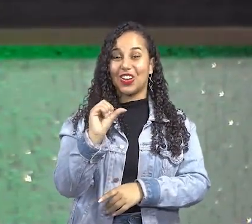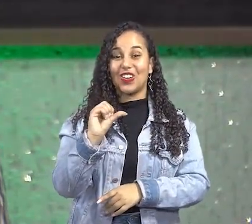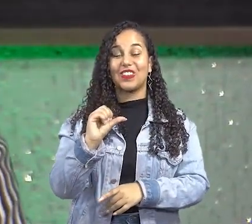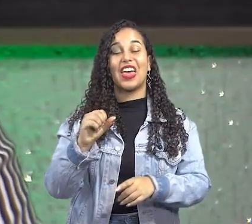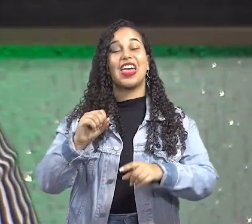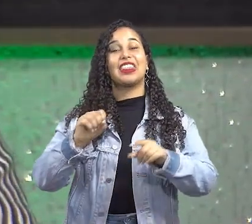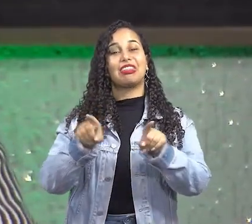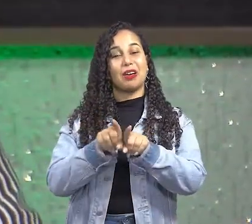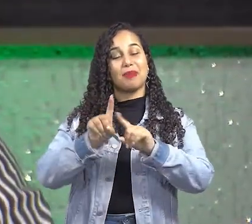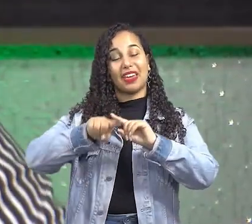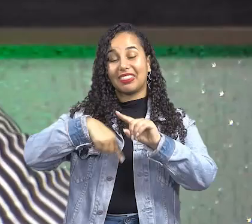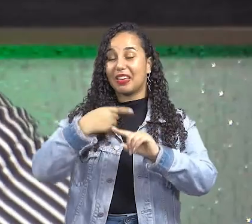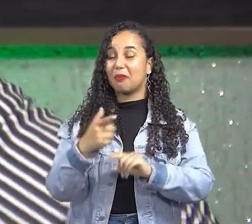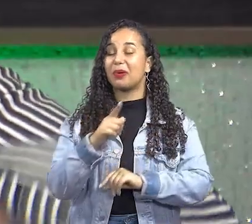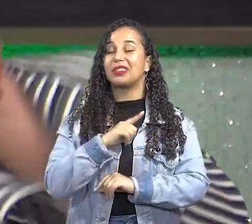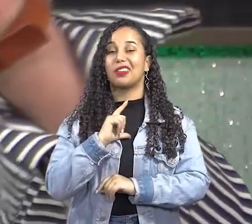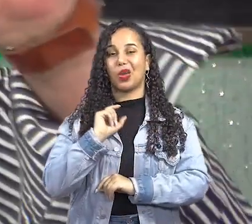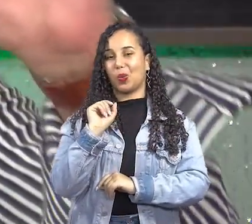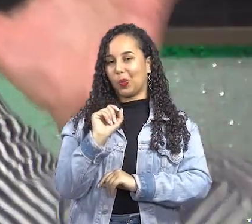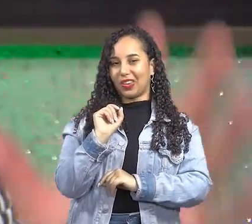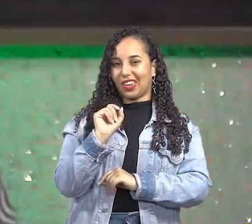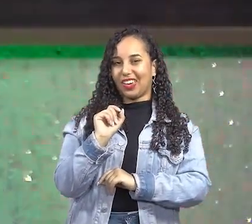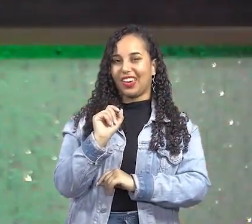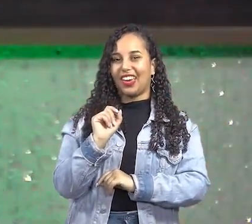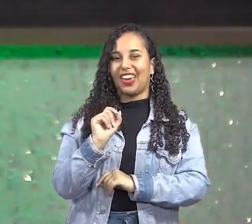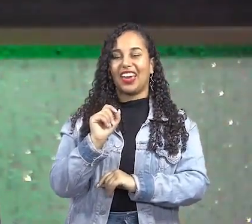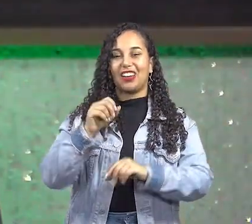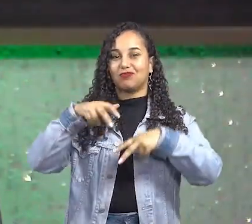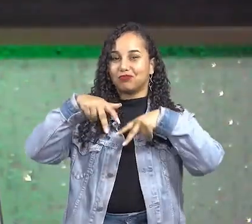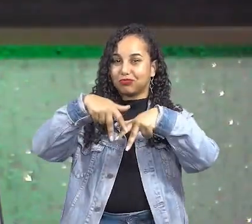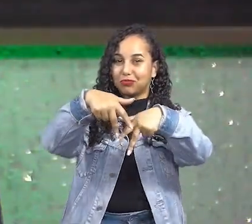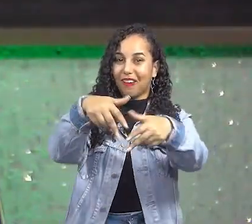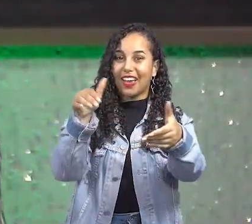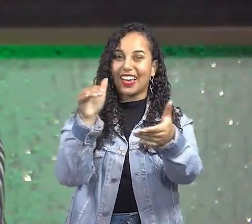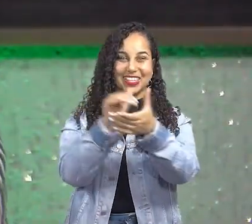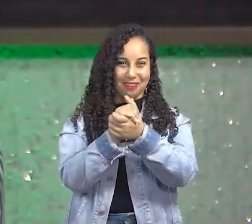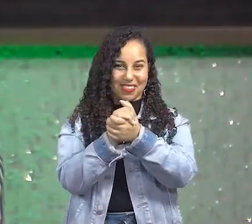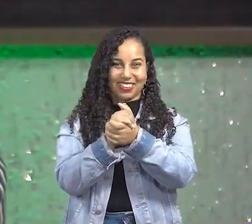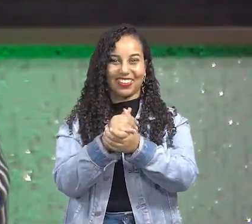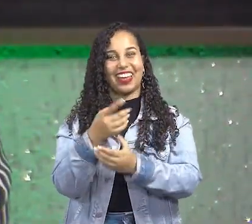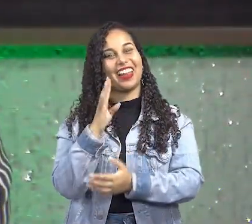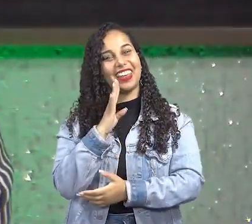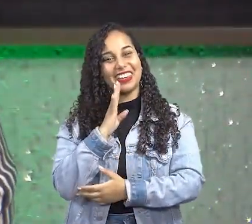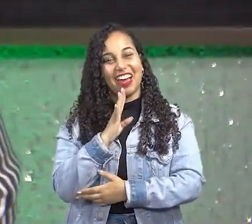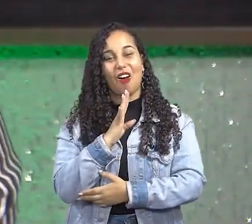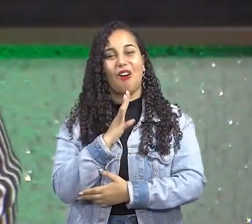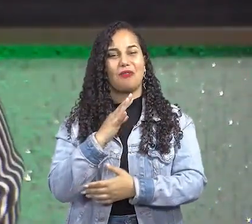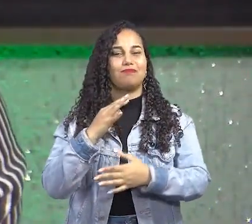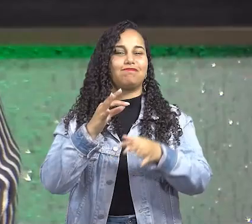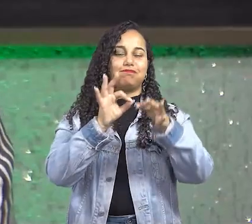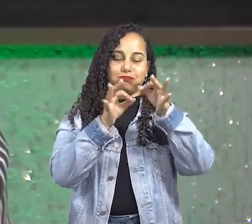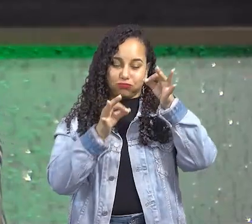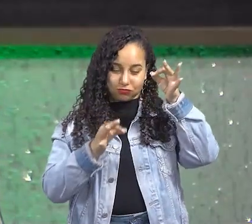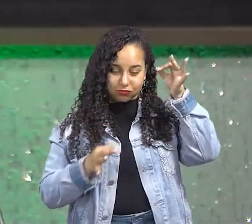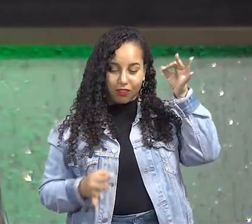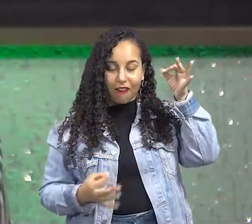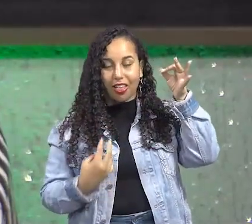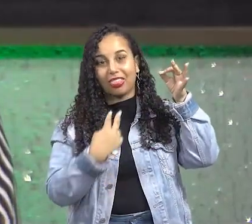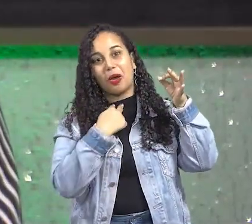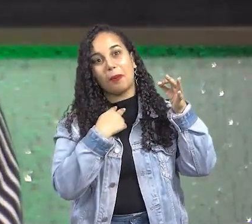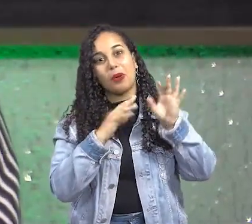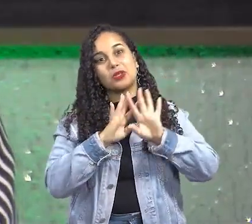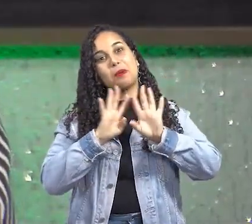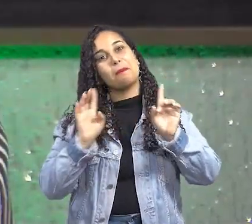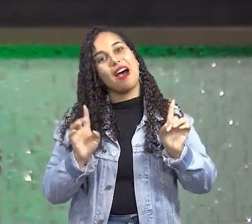29/9 a 1/10, e o casamento comunitário. Então é uma programação muito extensa da igreja, eu não posso ficar passando tudo, porque senão